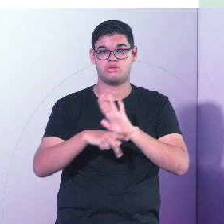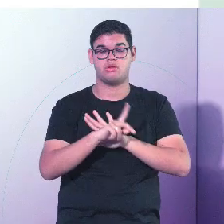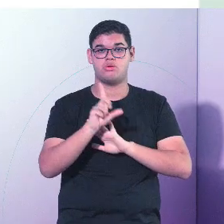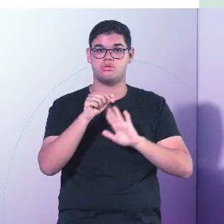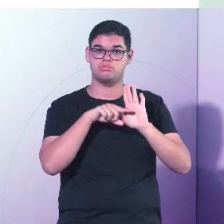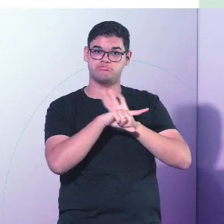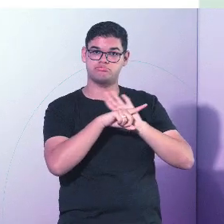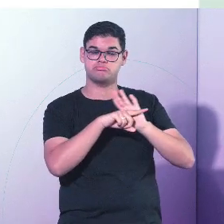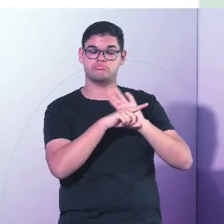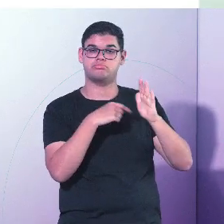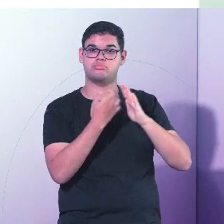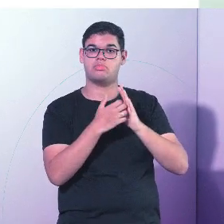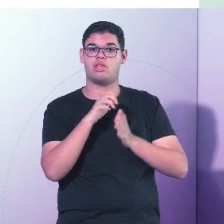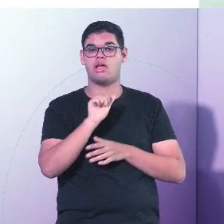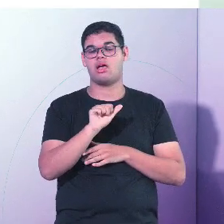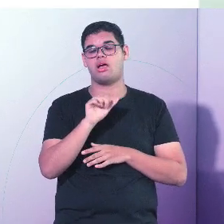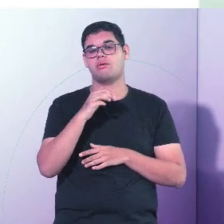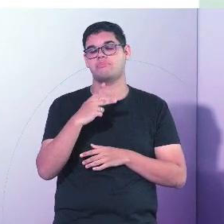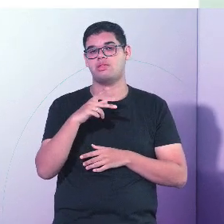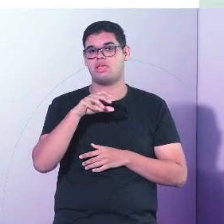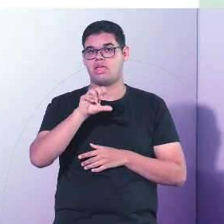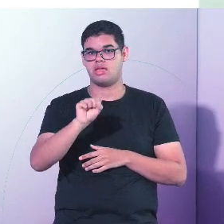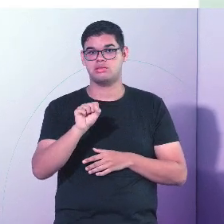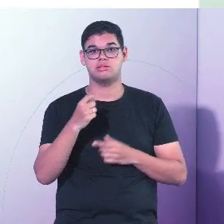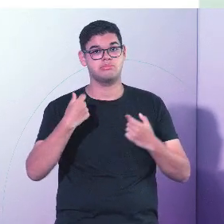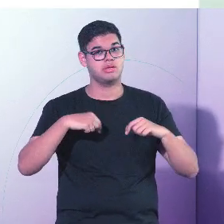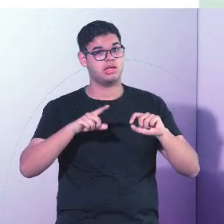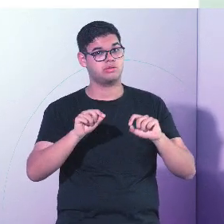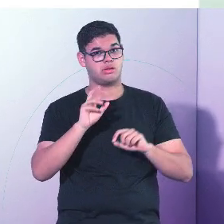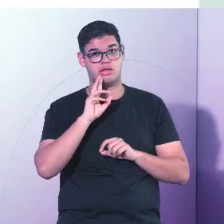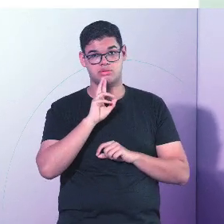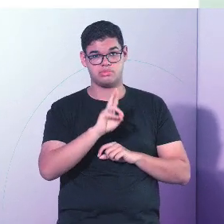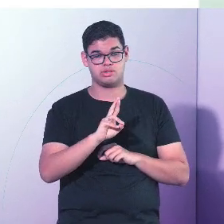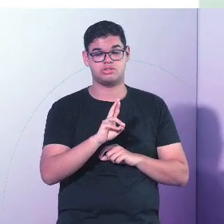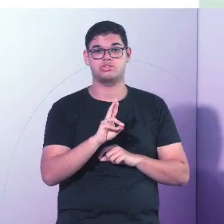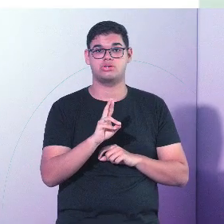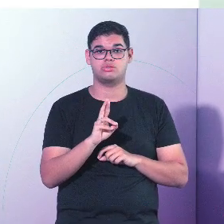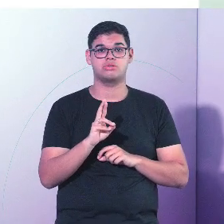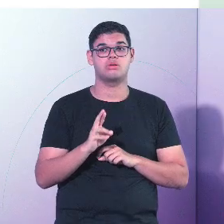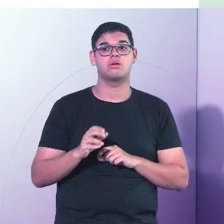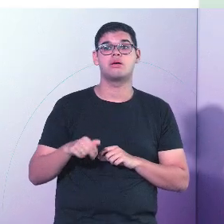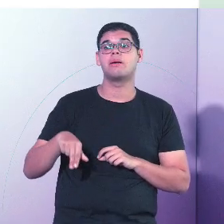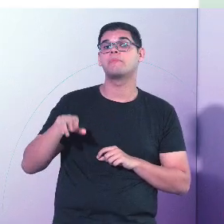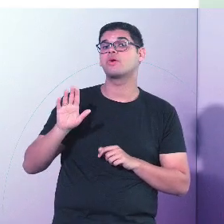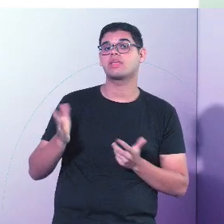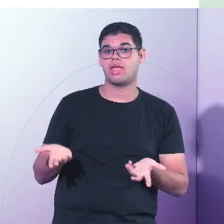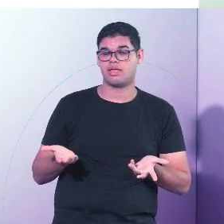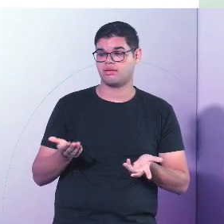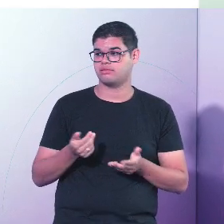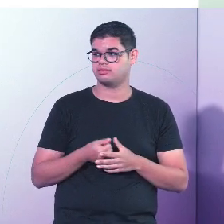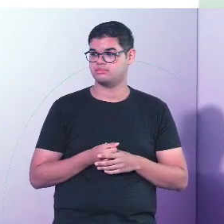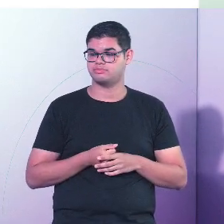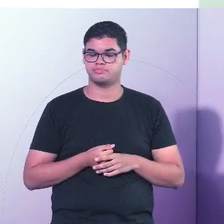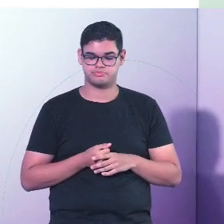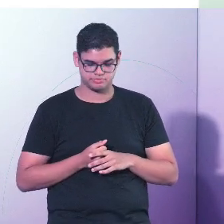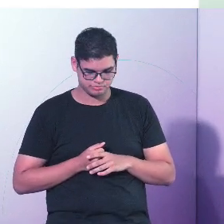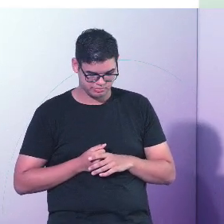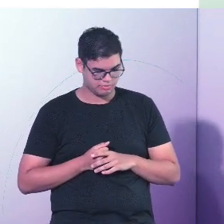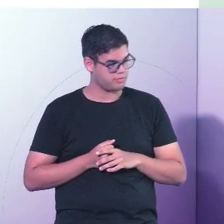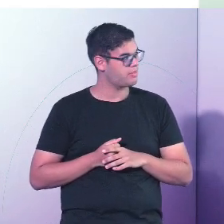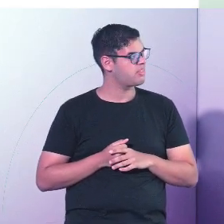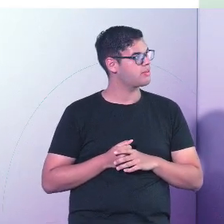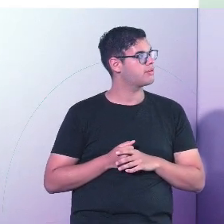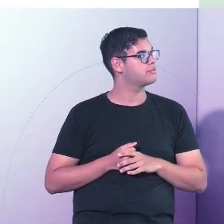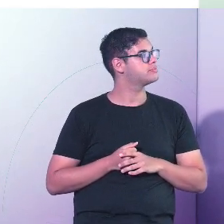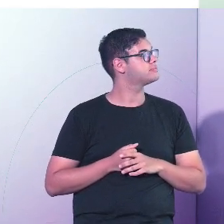incorporação em ATS, que vai ter que ser respondida pelo agente que está fazendo a ATS. A segunda é a questão da eficácia e segurança. Isso